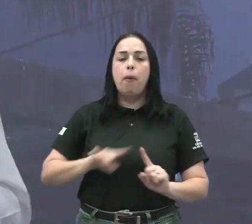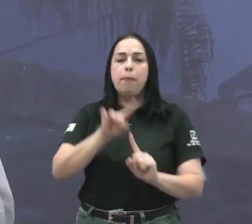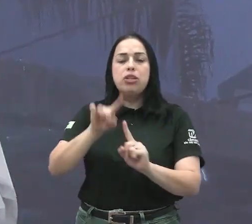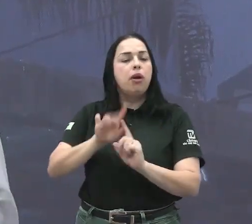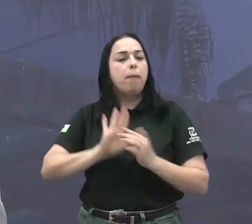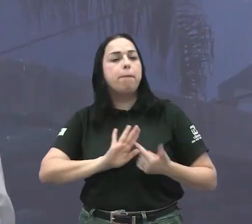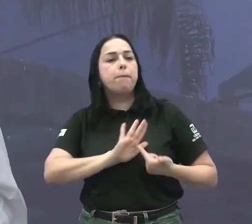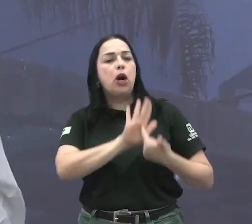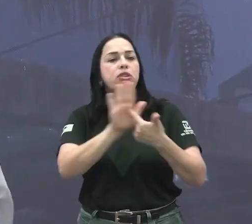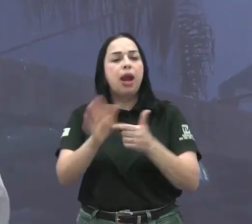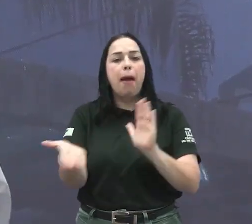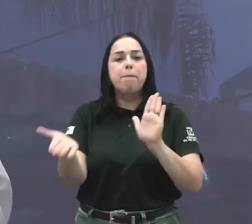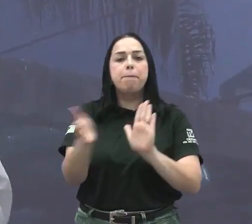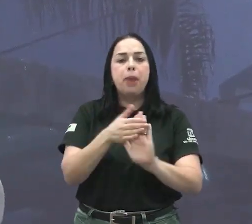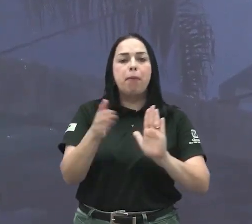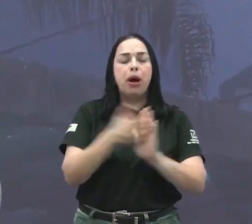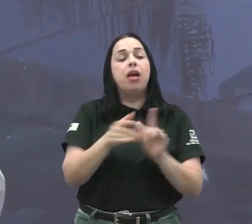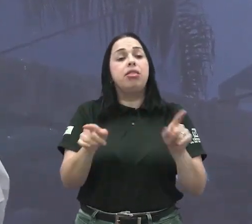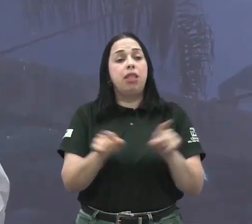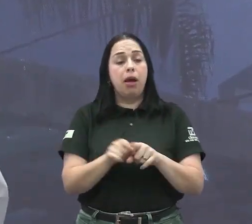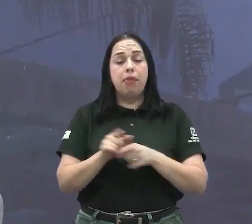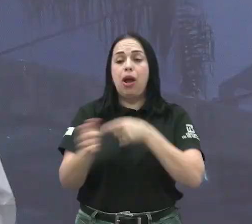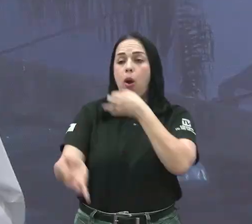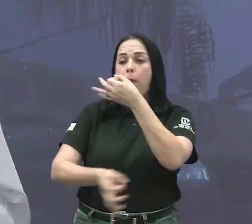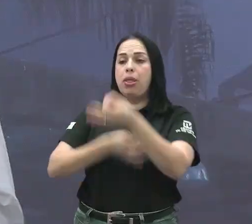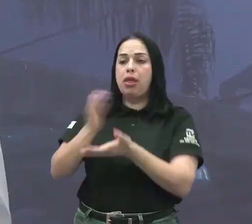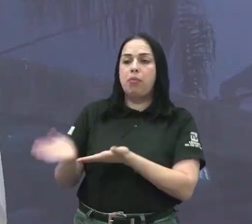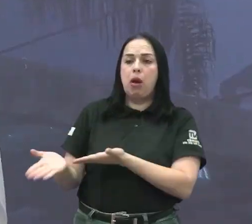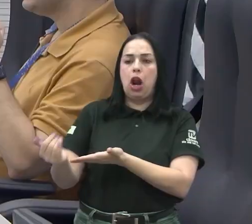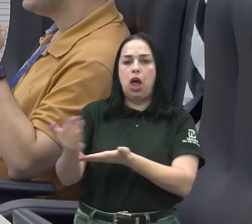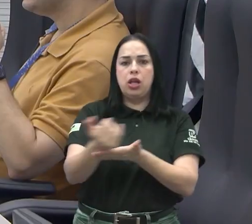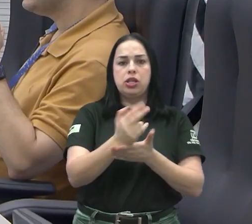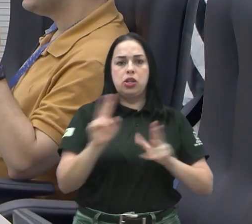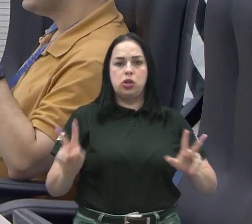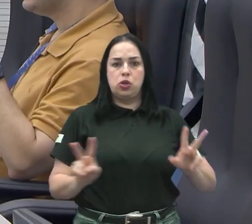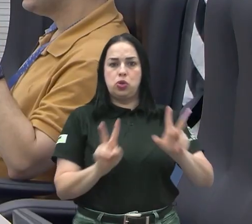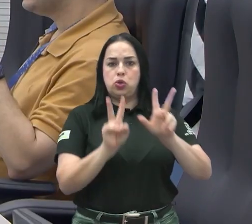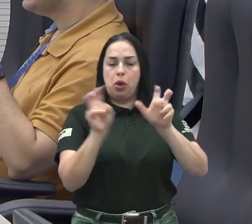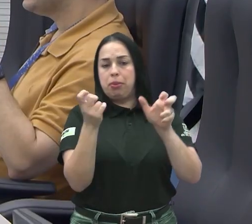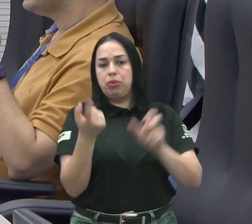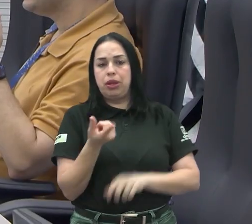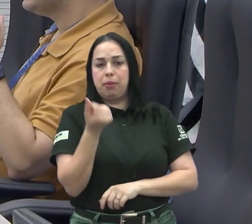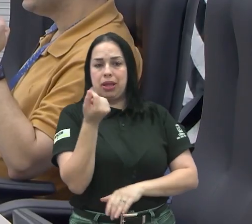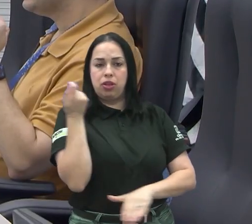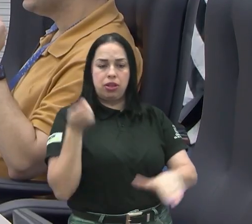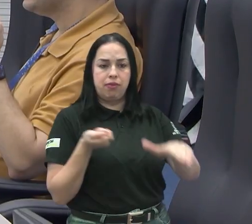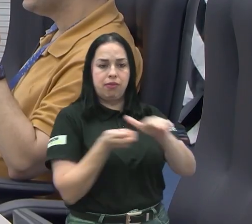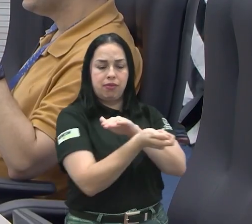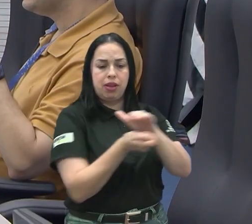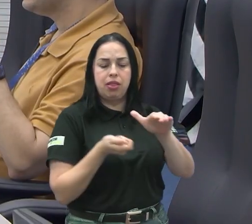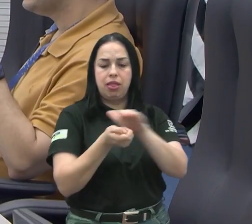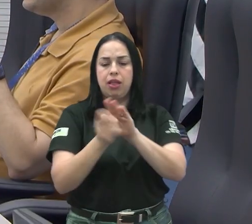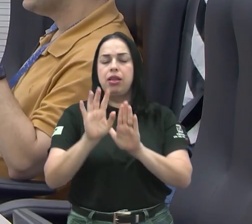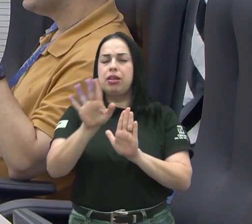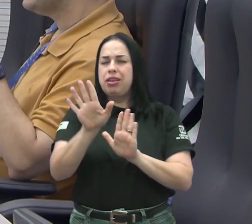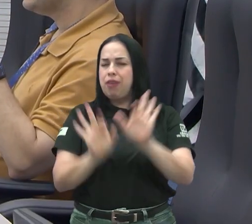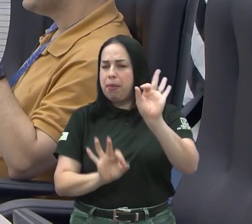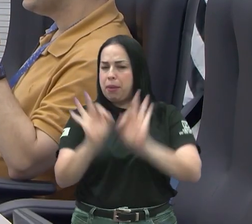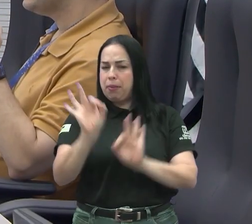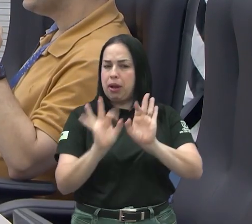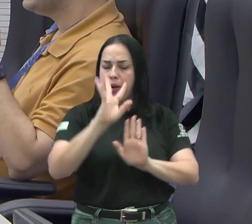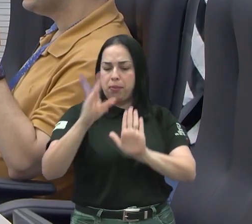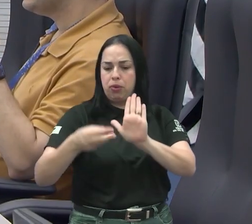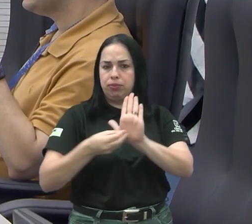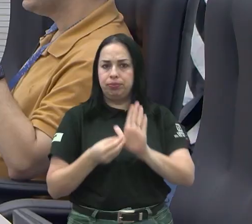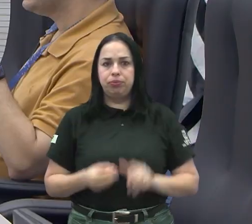foi apresentar as propostas e ouvir sugestões da população sobre serviços e investimentos que podem ser